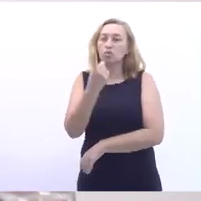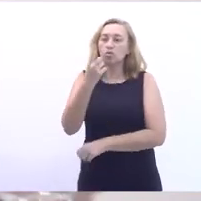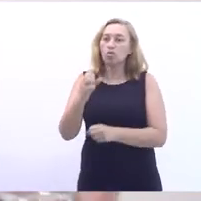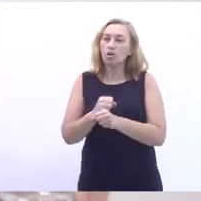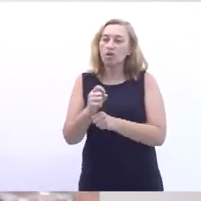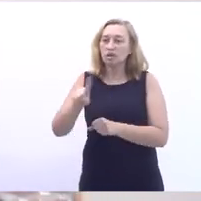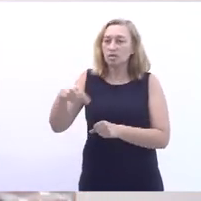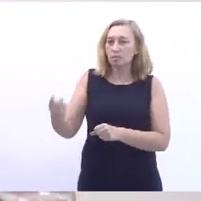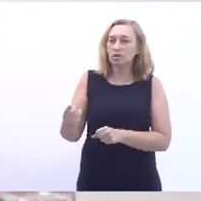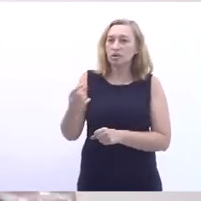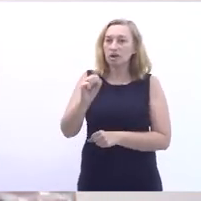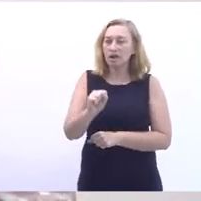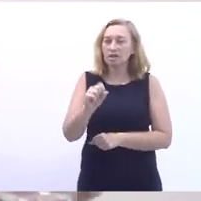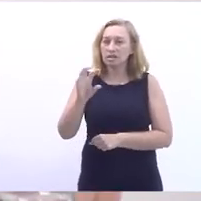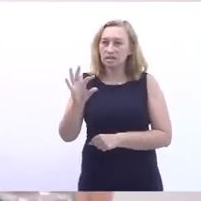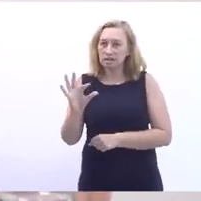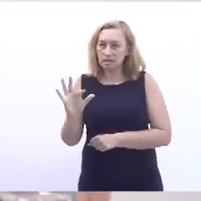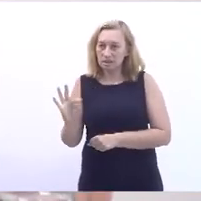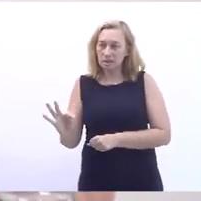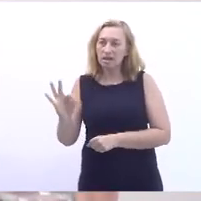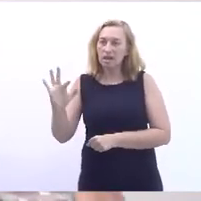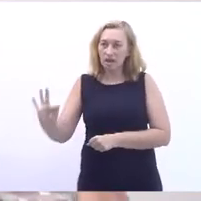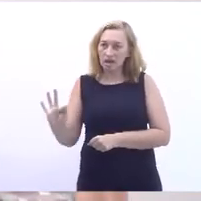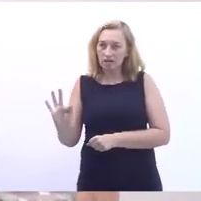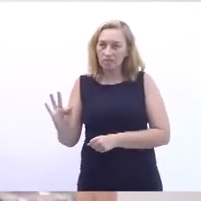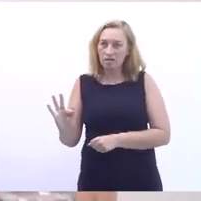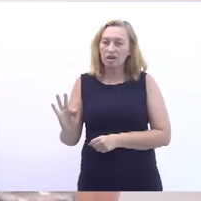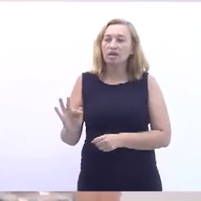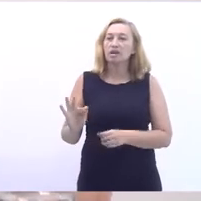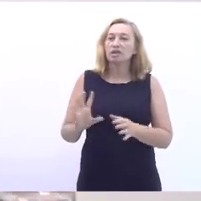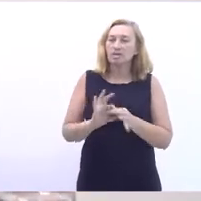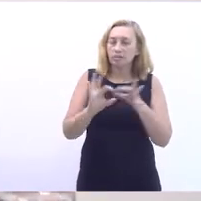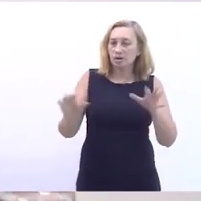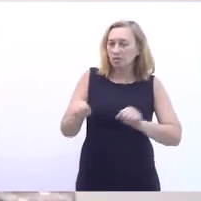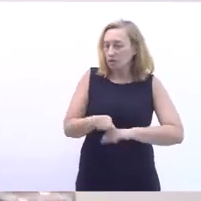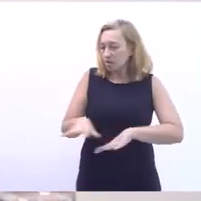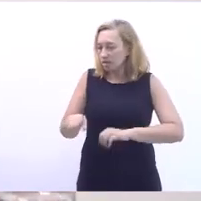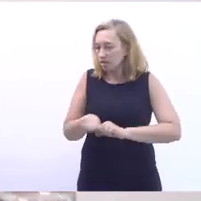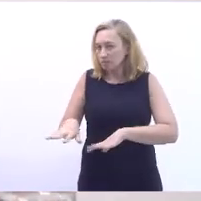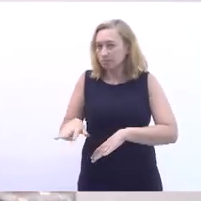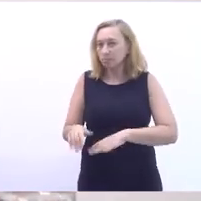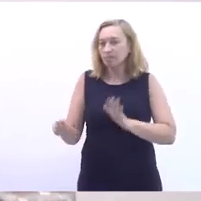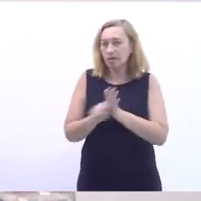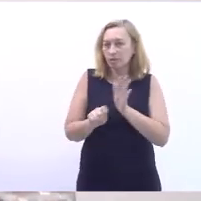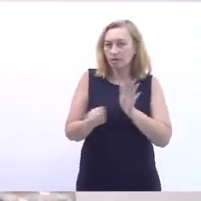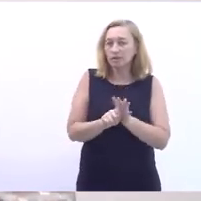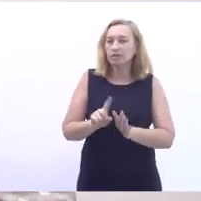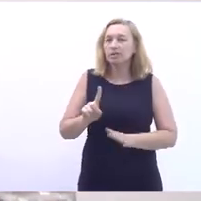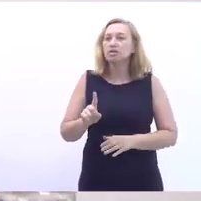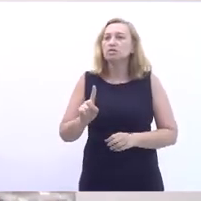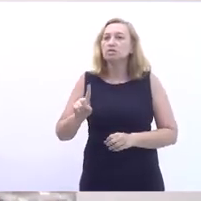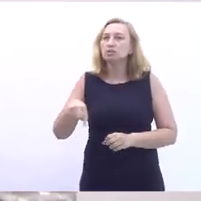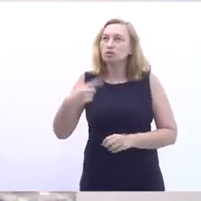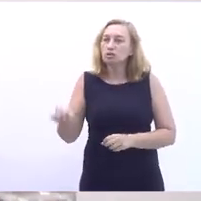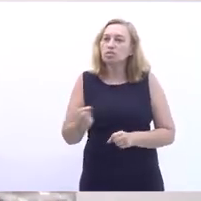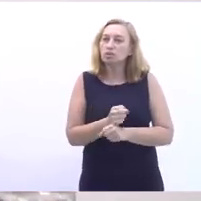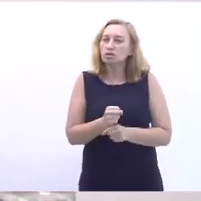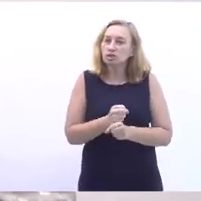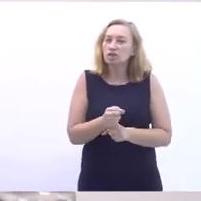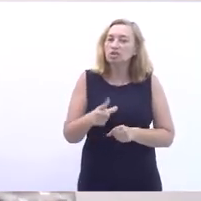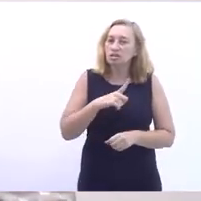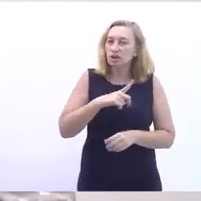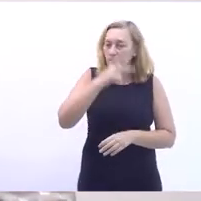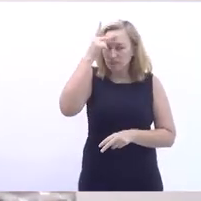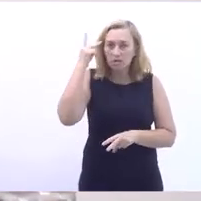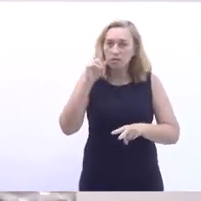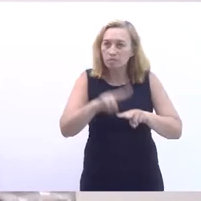decisão do STF que garantia a existência da marcha da maconha então e nos anos seguintes teve um gente